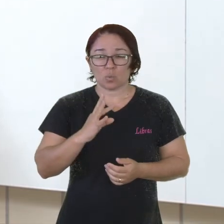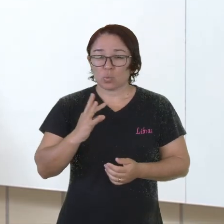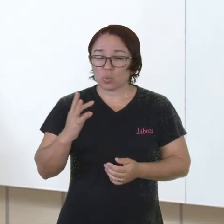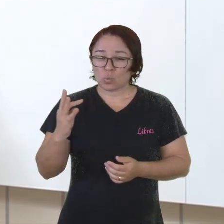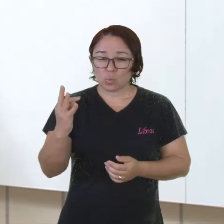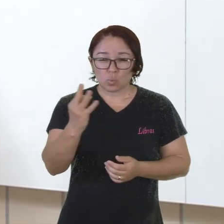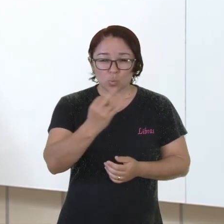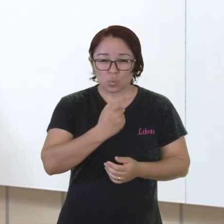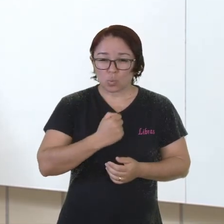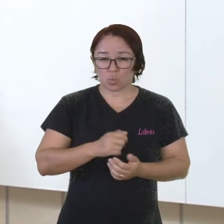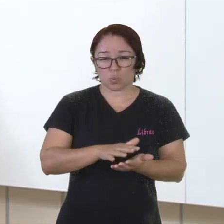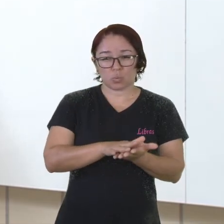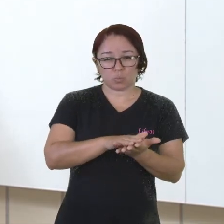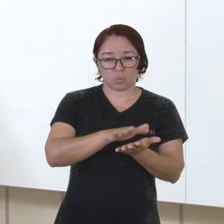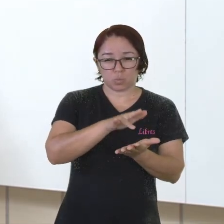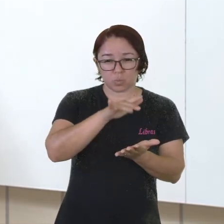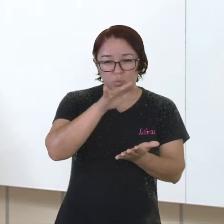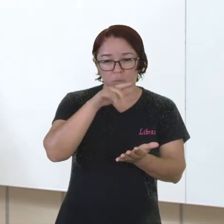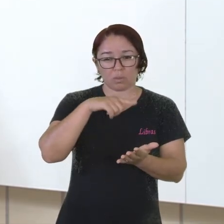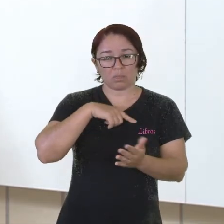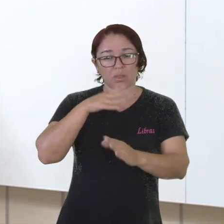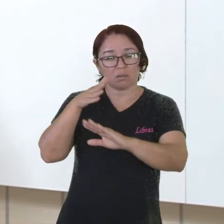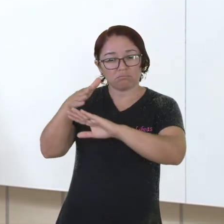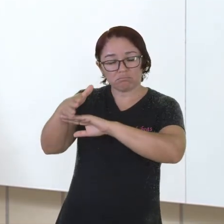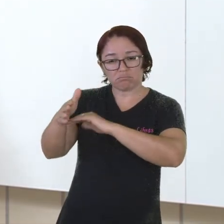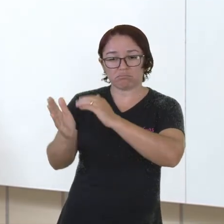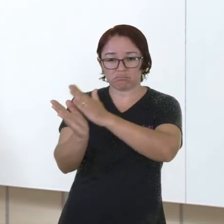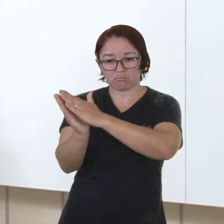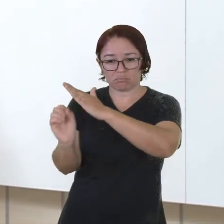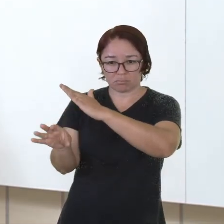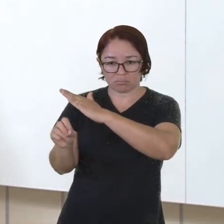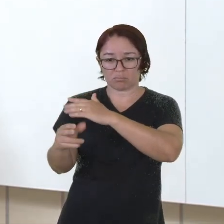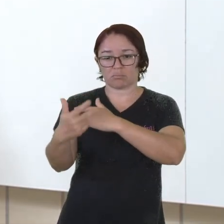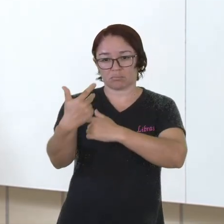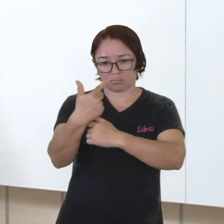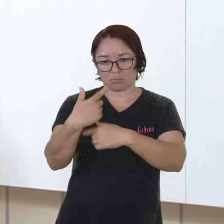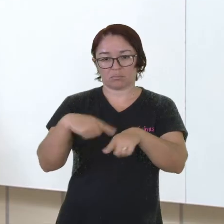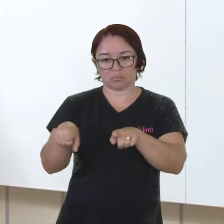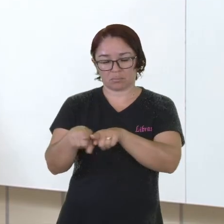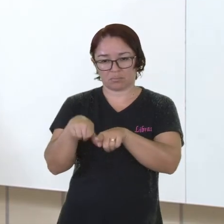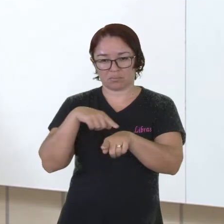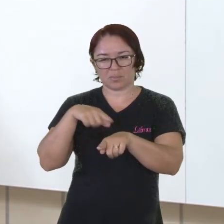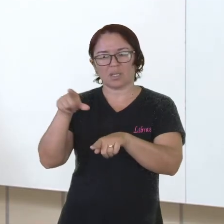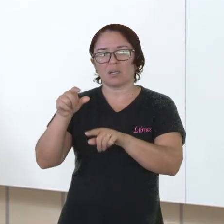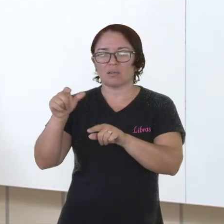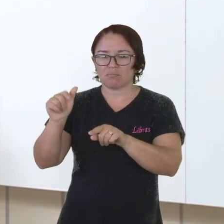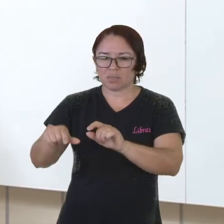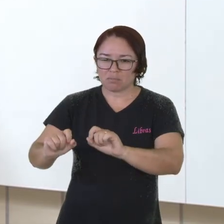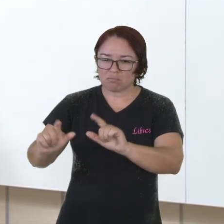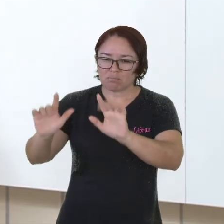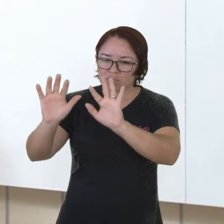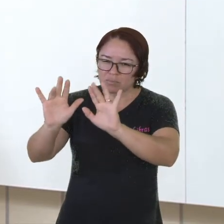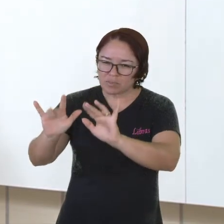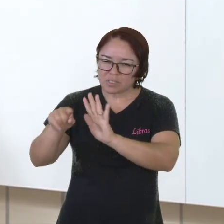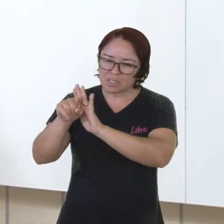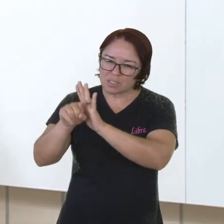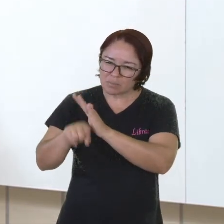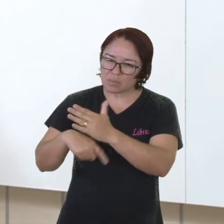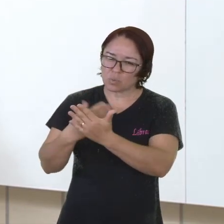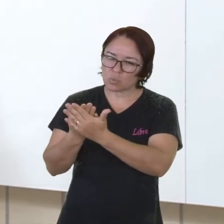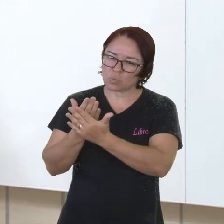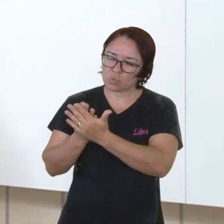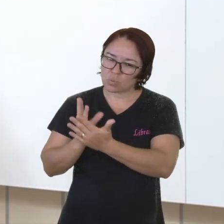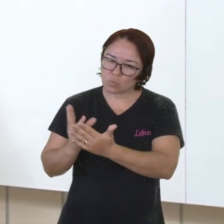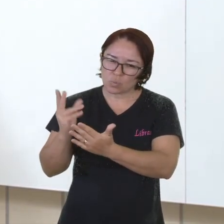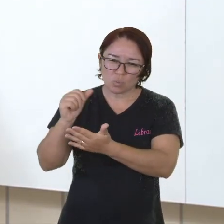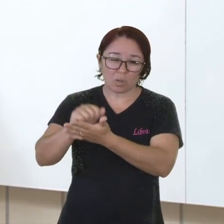disponível lá na plataforma Palmas Homeschool. Vá lá, acesse, pesquise um pouco mais, estude todo o material, realize